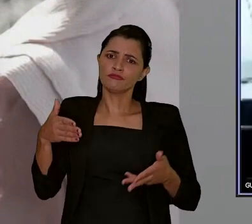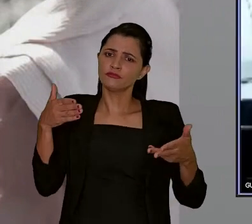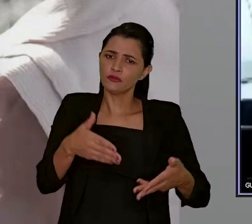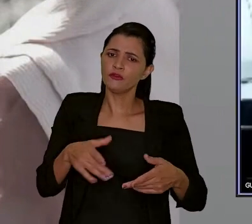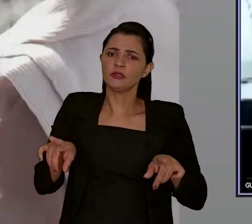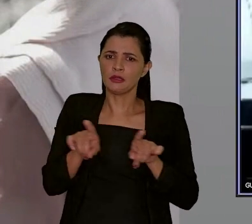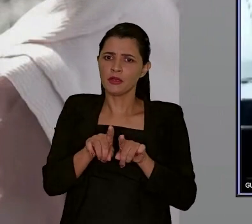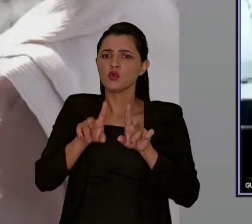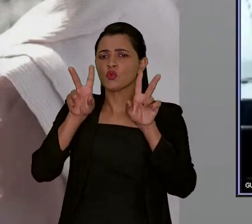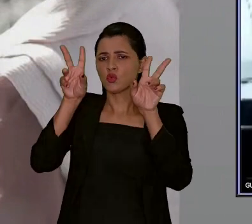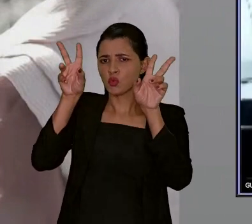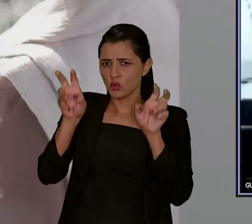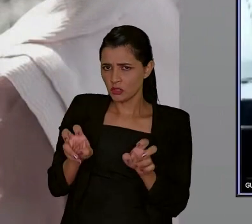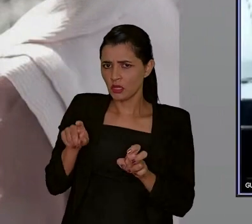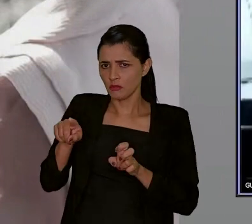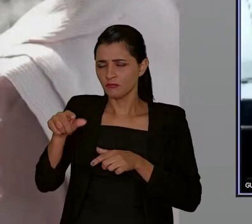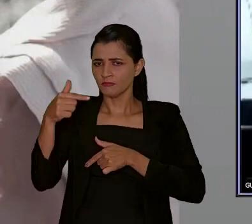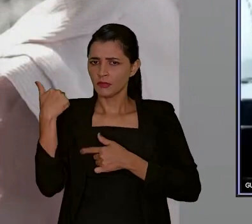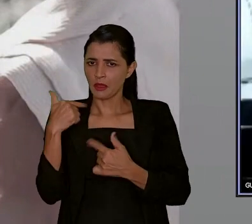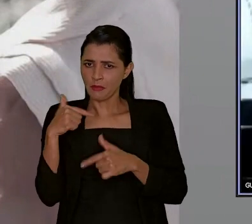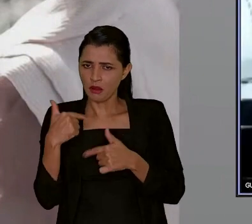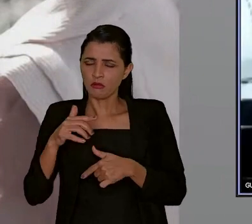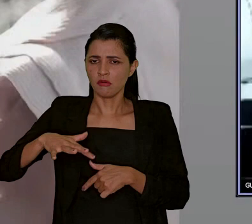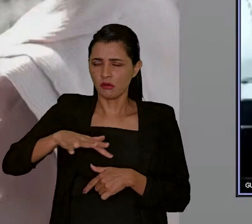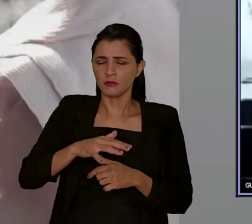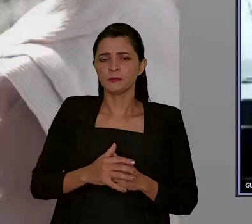aquele assunto, né? Bem como